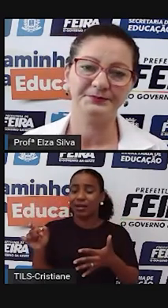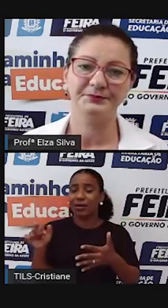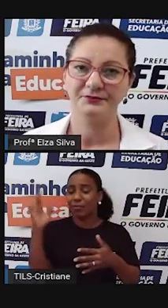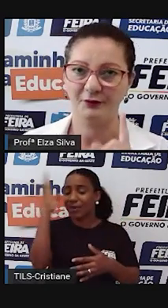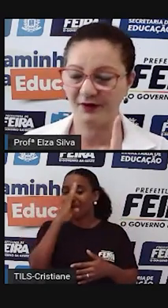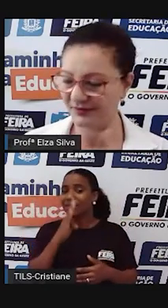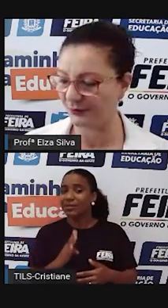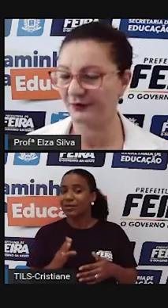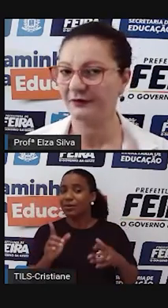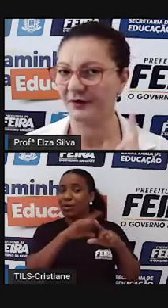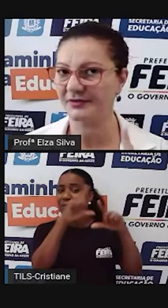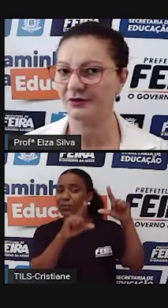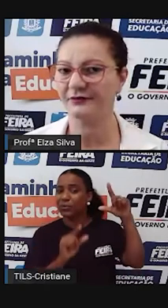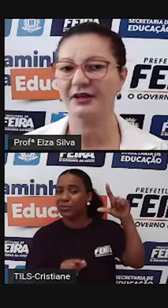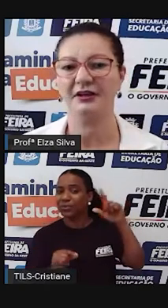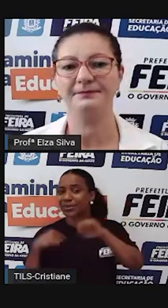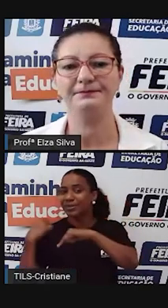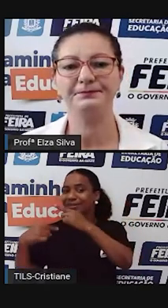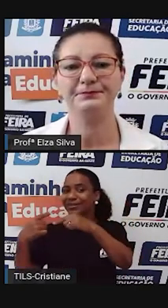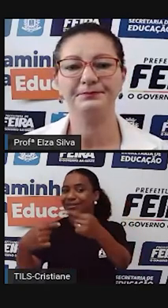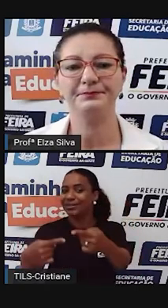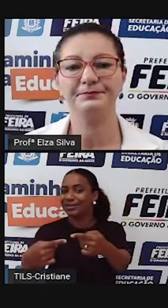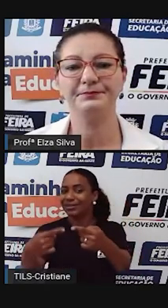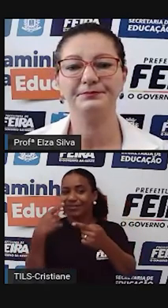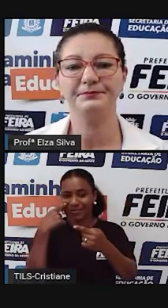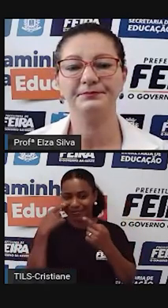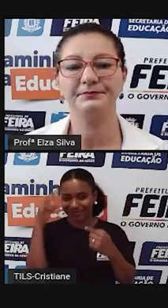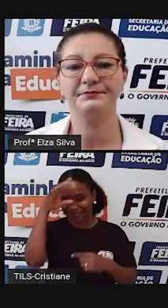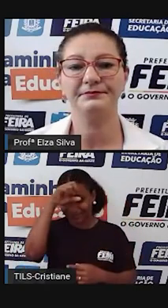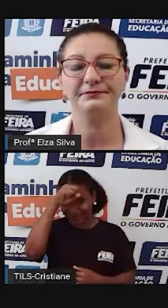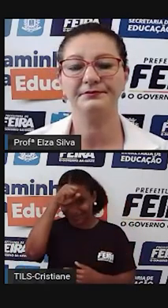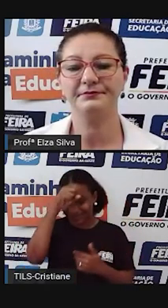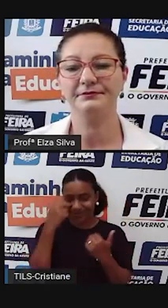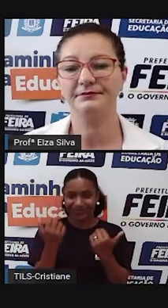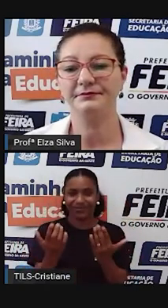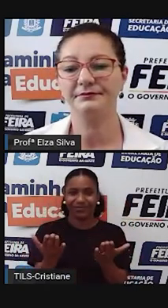afro-brasileiro. Então, vamos ouvir, vamos conferir.